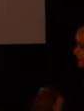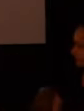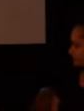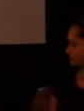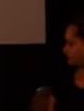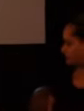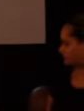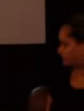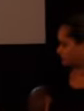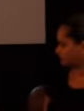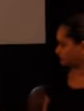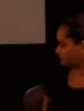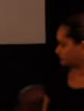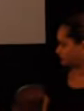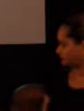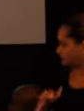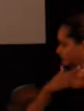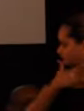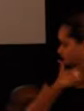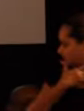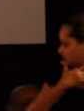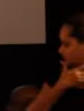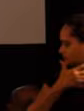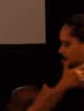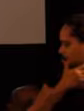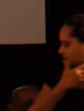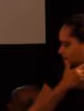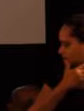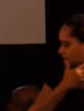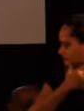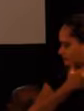Pronto, 15 horas. E agora...